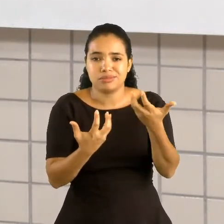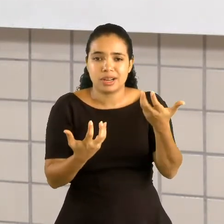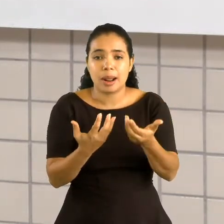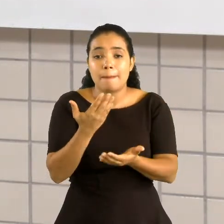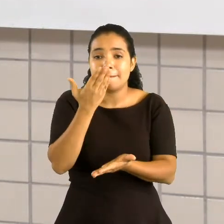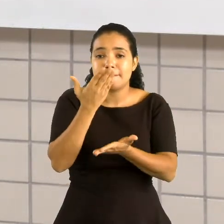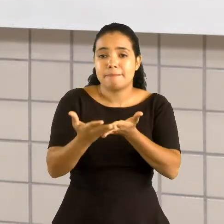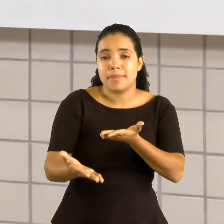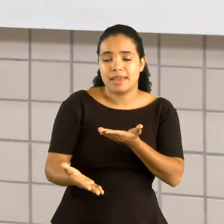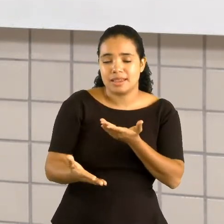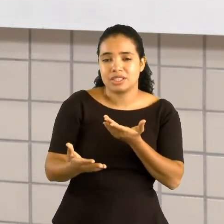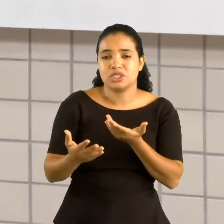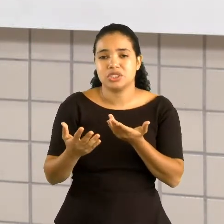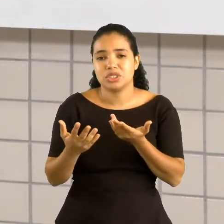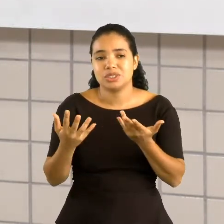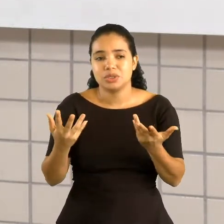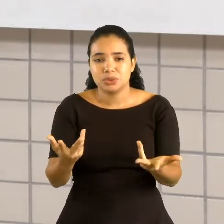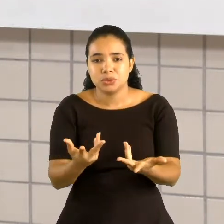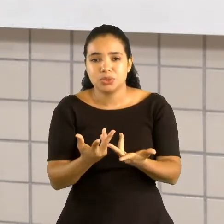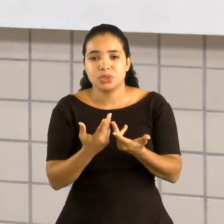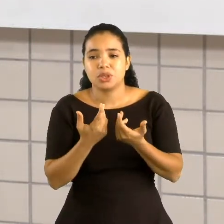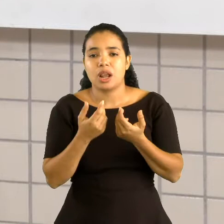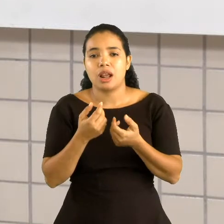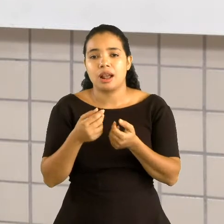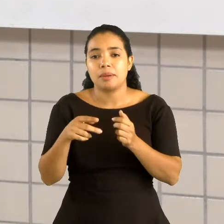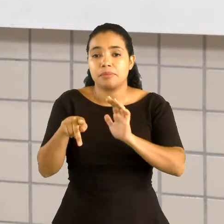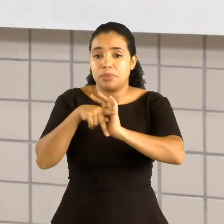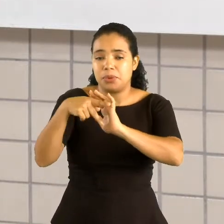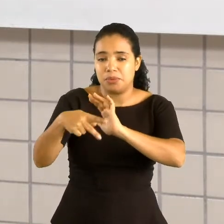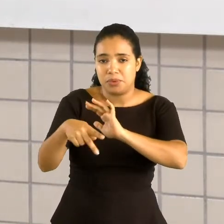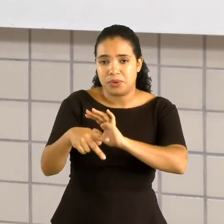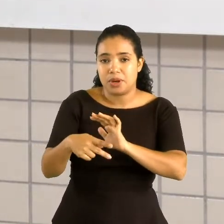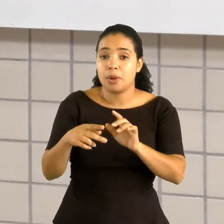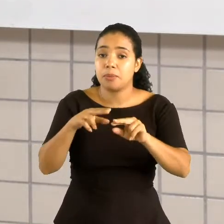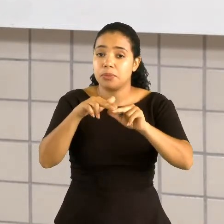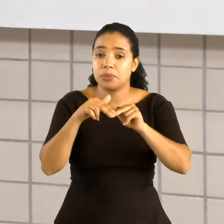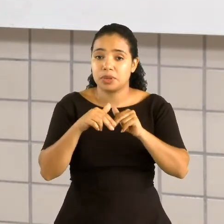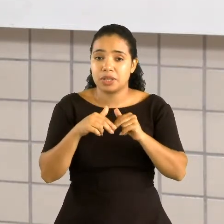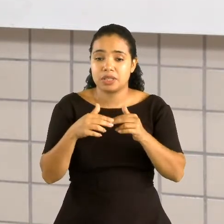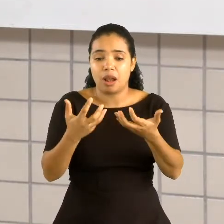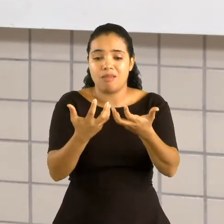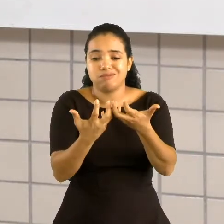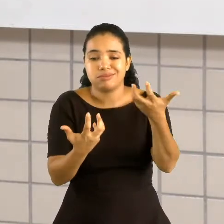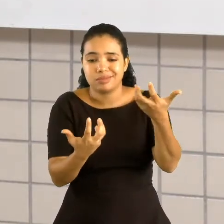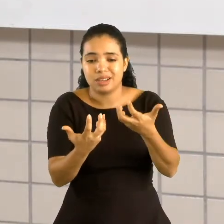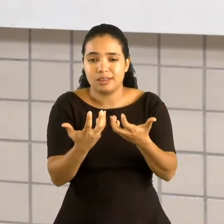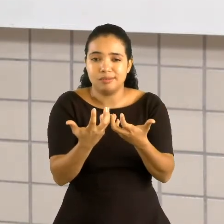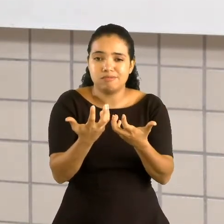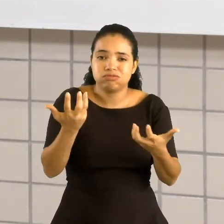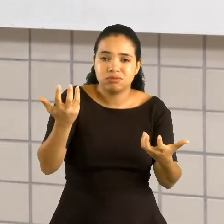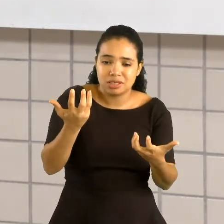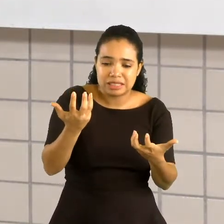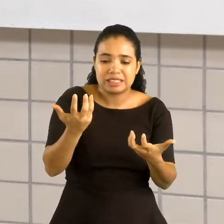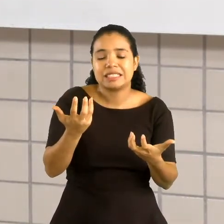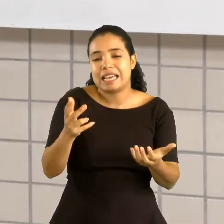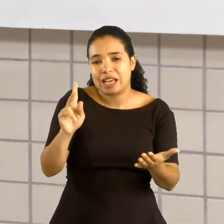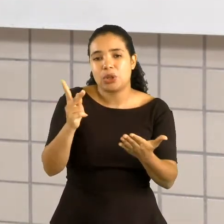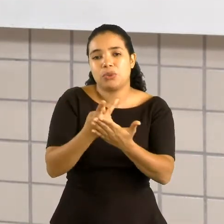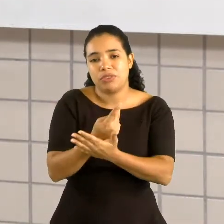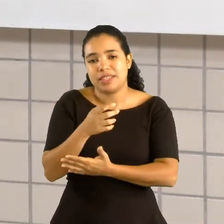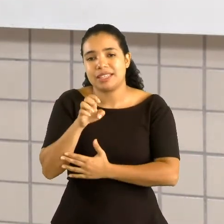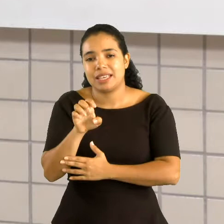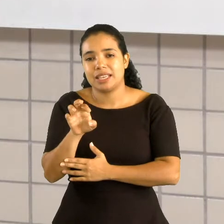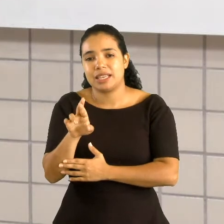a intensidade de aglomeração dele. E com isso ele vai desmoronando, ele vai sofrendo um processo de erosão,